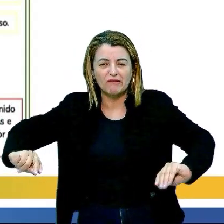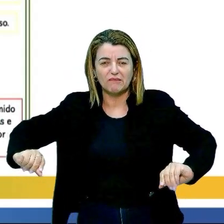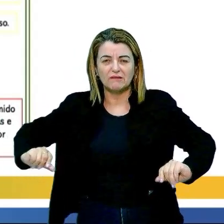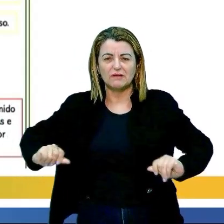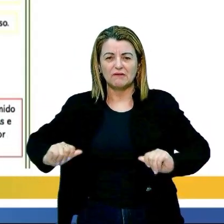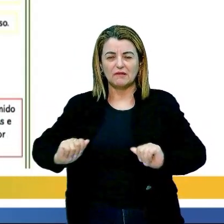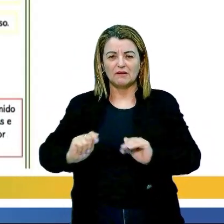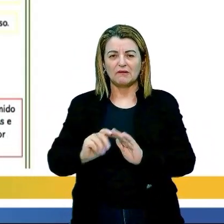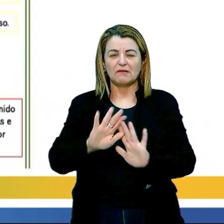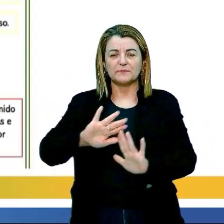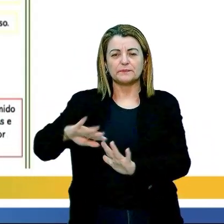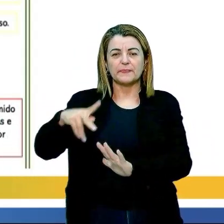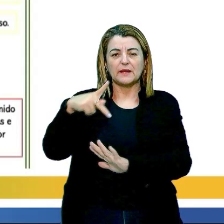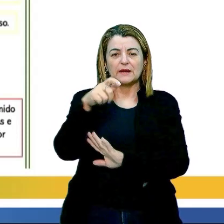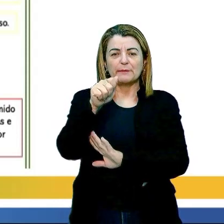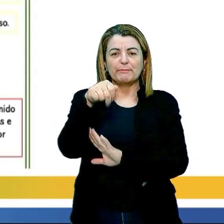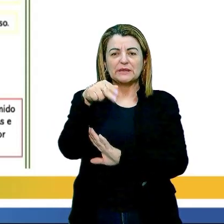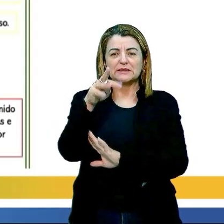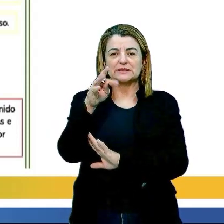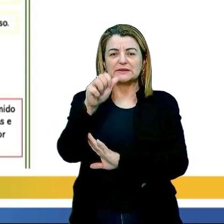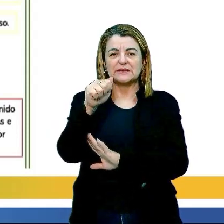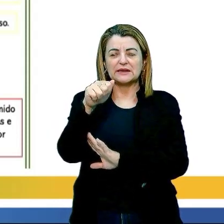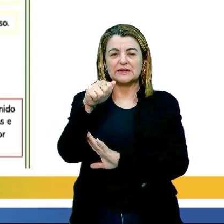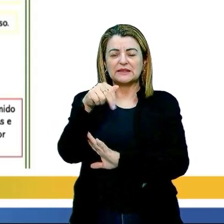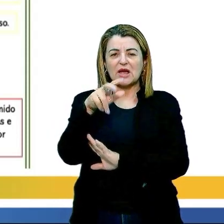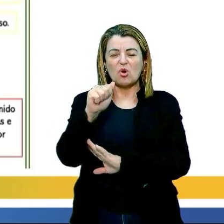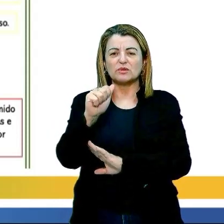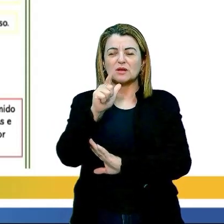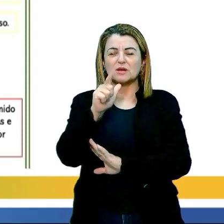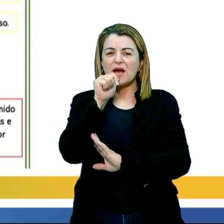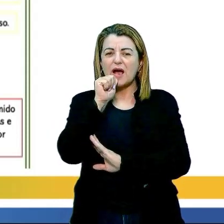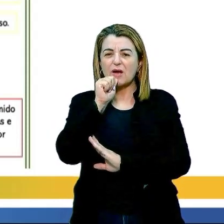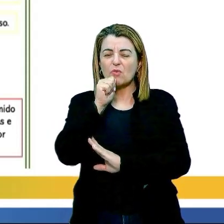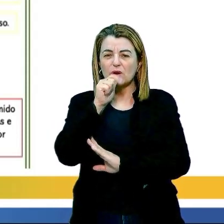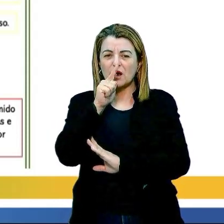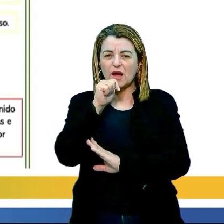área alagada do mundo. Tá ok?